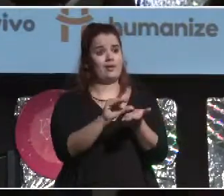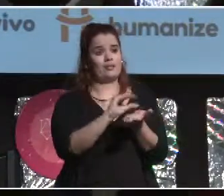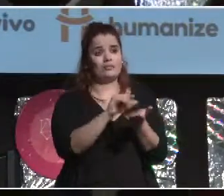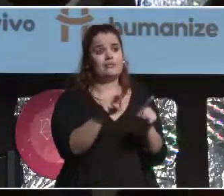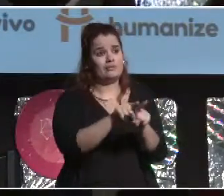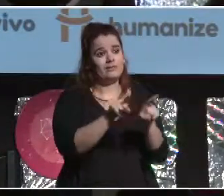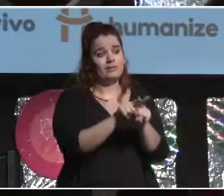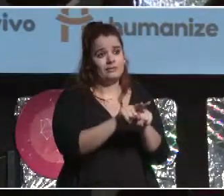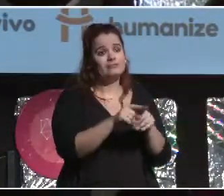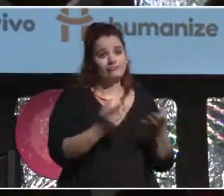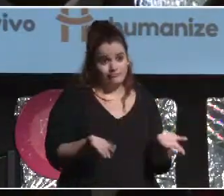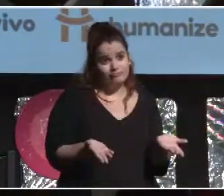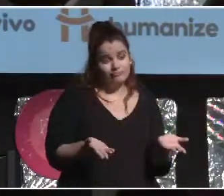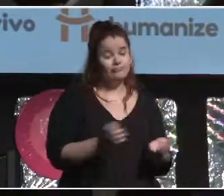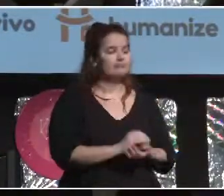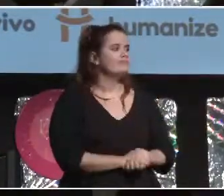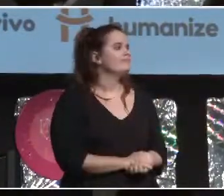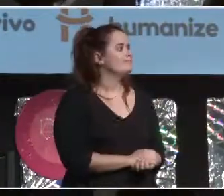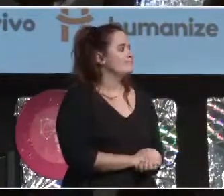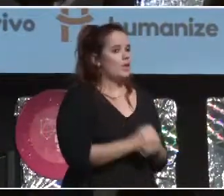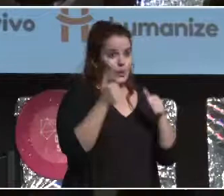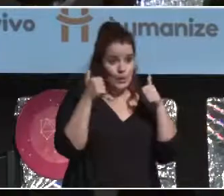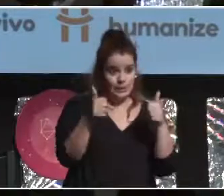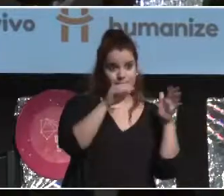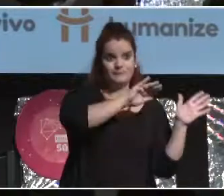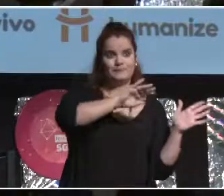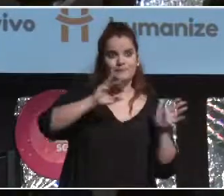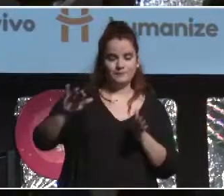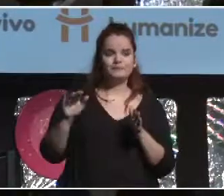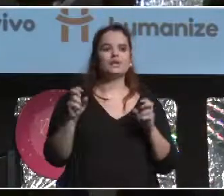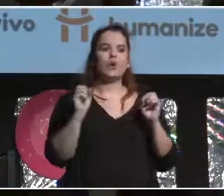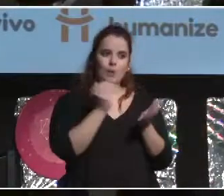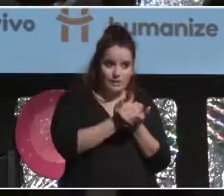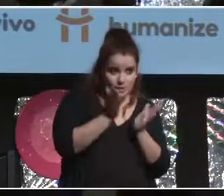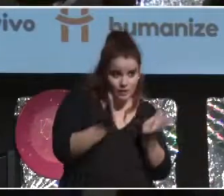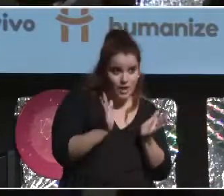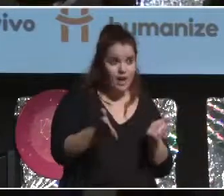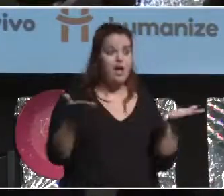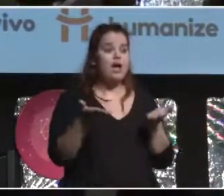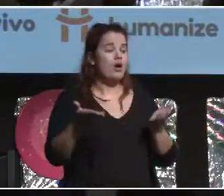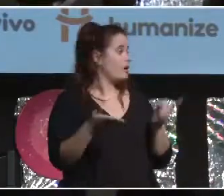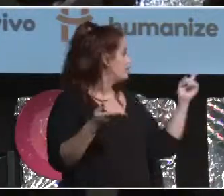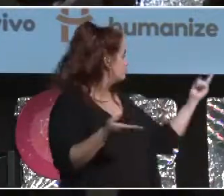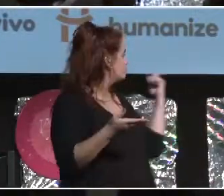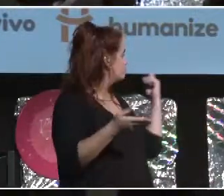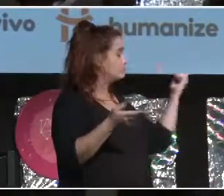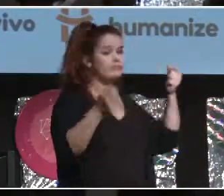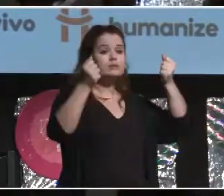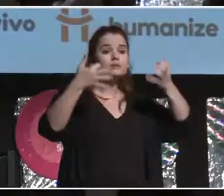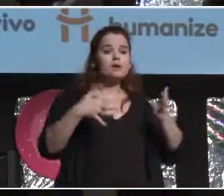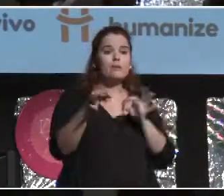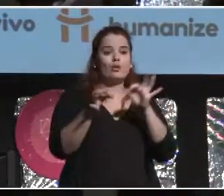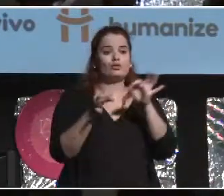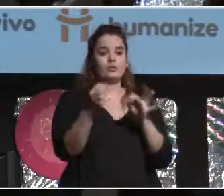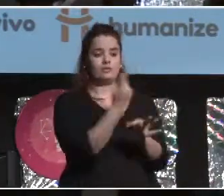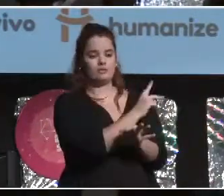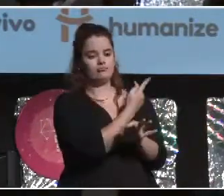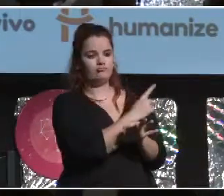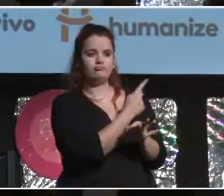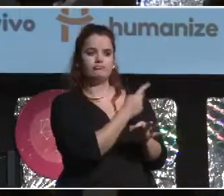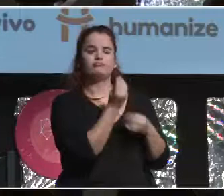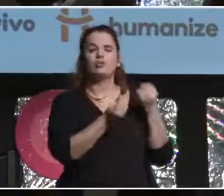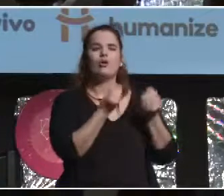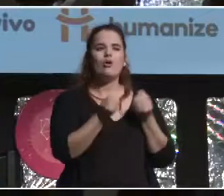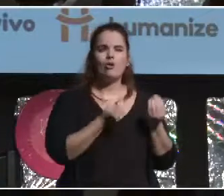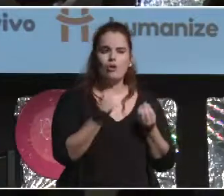né? Feita a introdução, eu vou pedir, então, para cada um deles falarem dos projetos que eles fazem, que eu acho que é essa parte mais legal